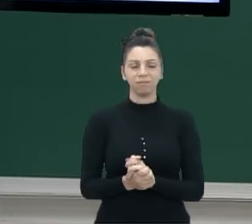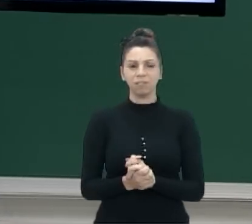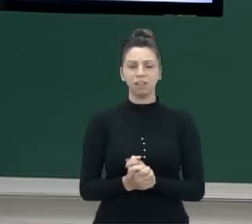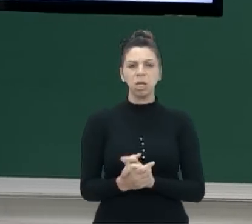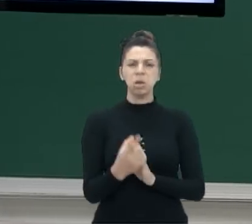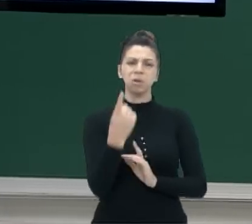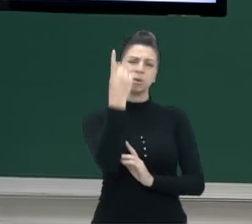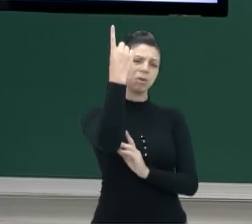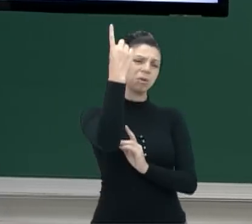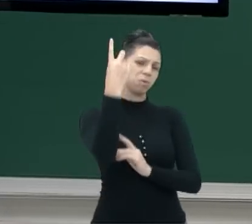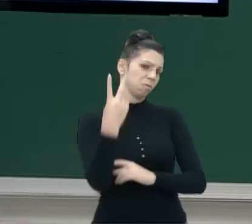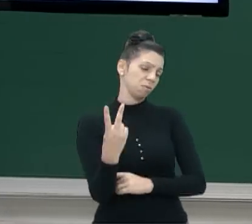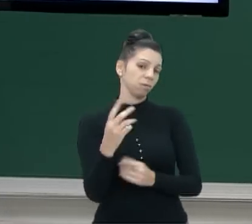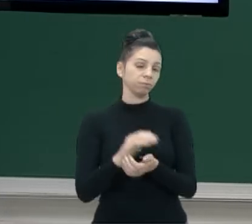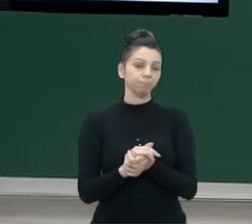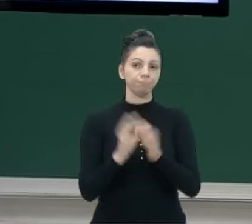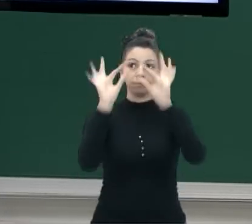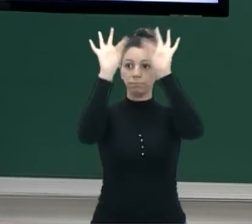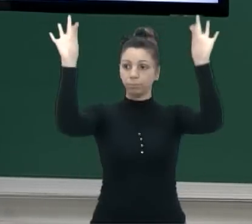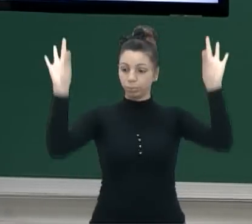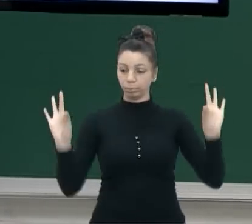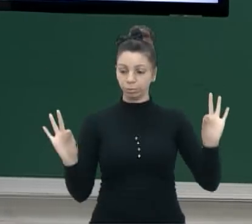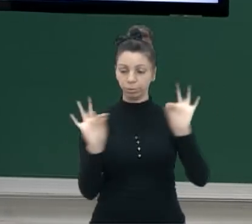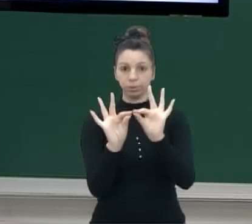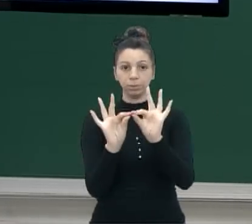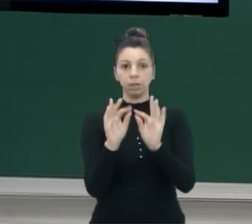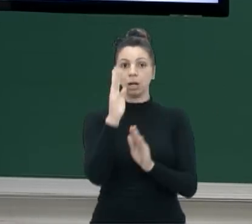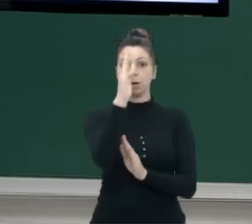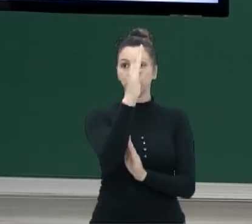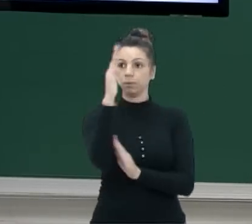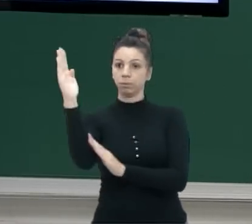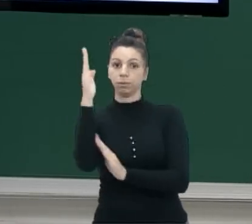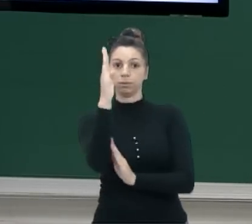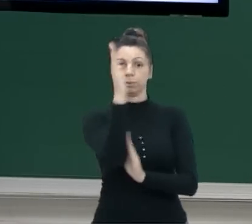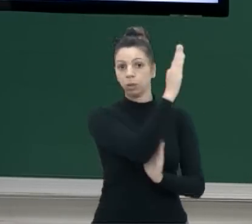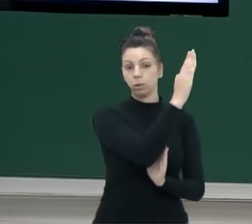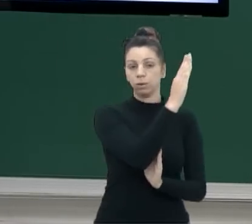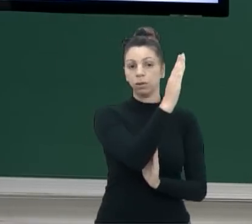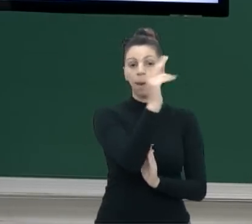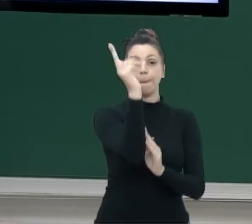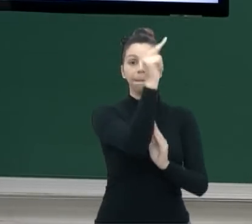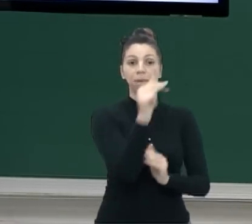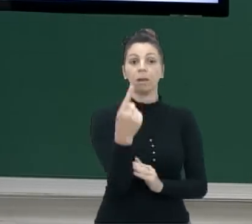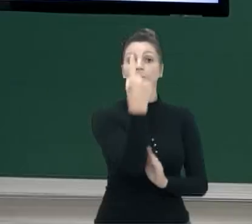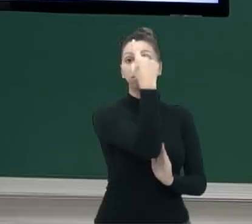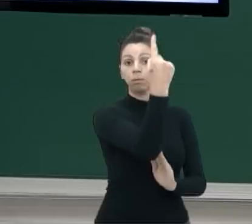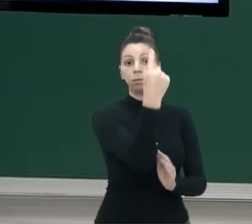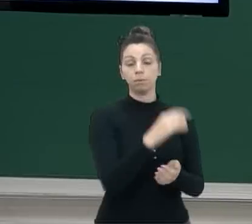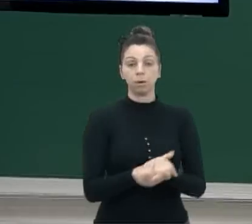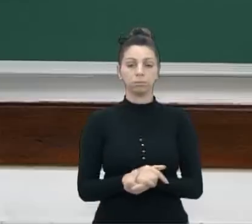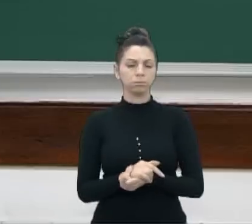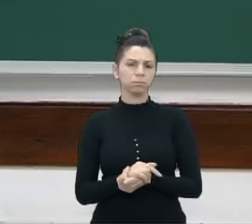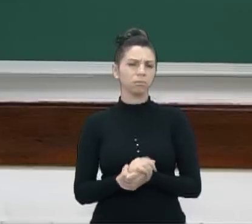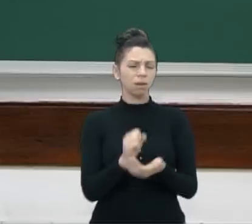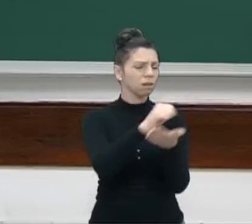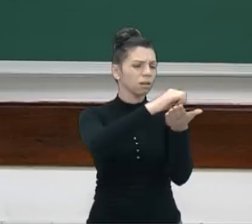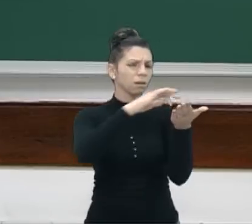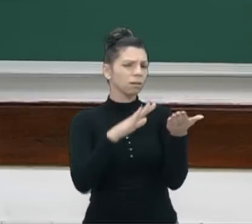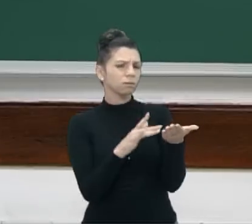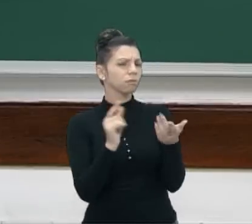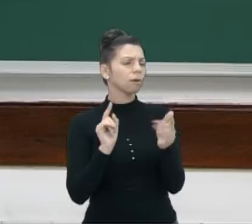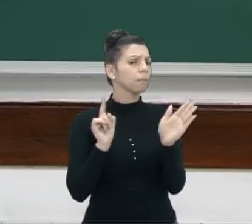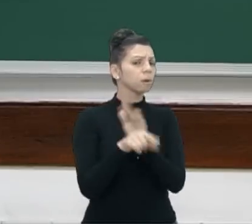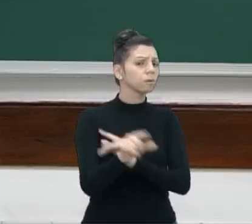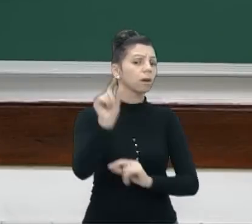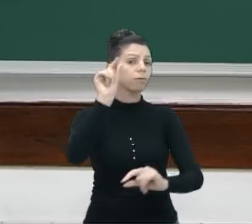1/2? Dividi em 2 partes e considerei uma. Mas o exercício perguntava o quê?